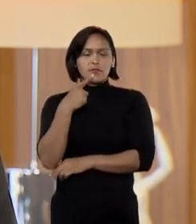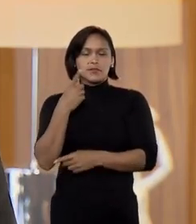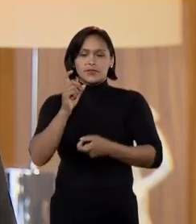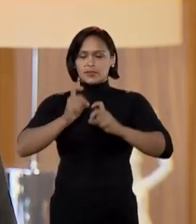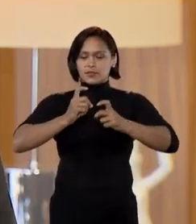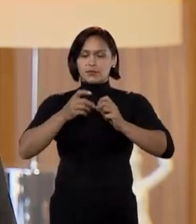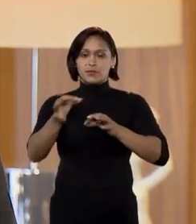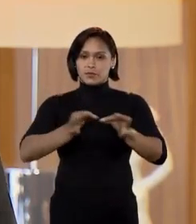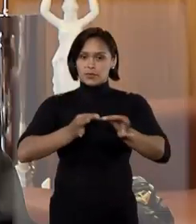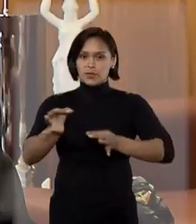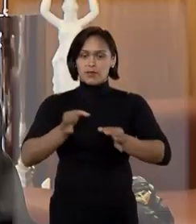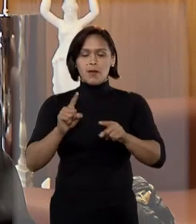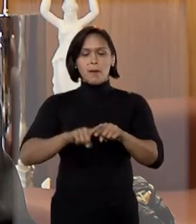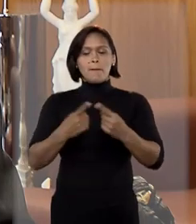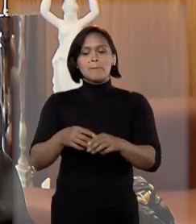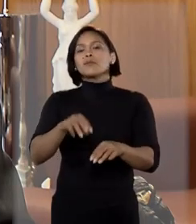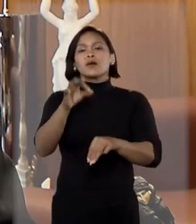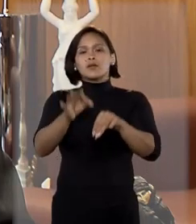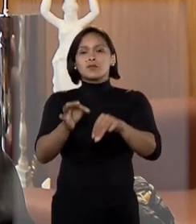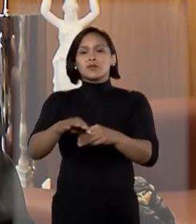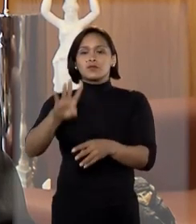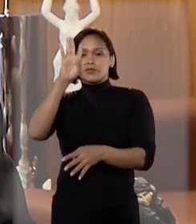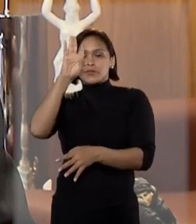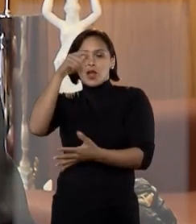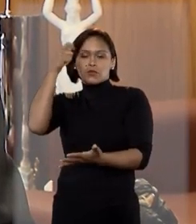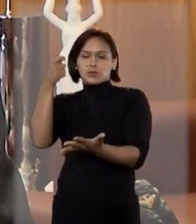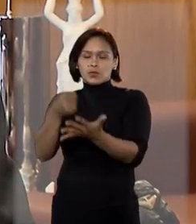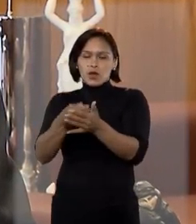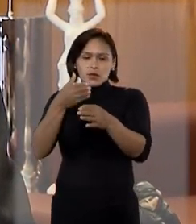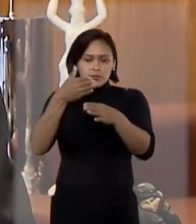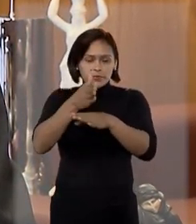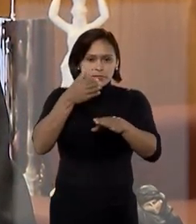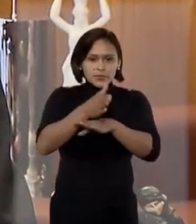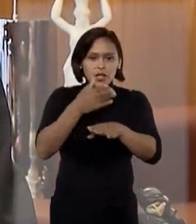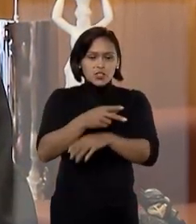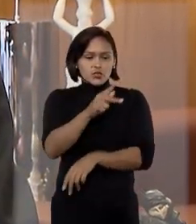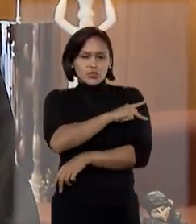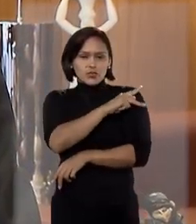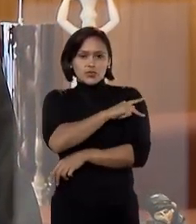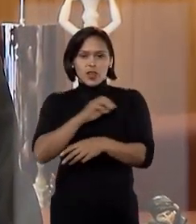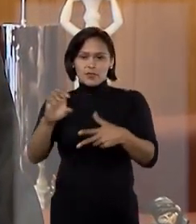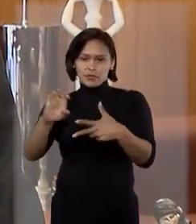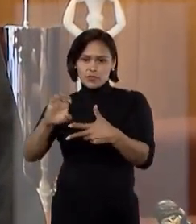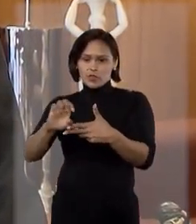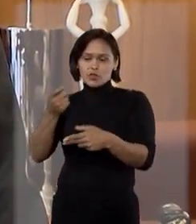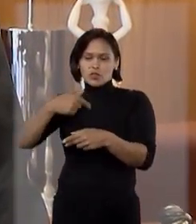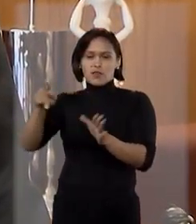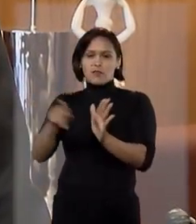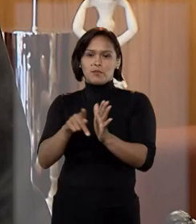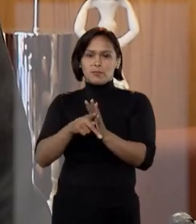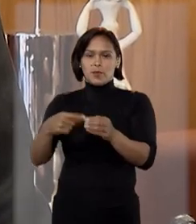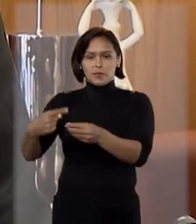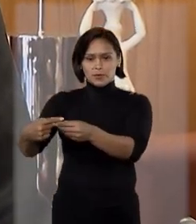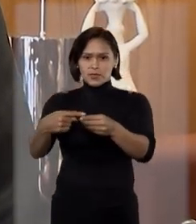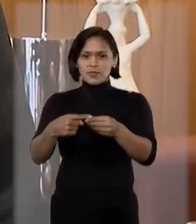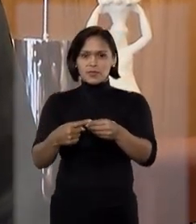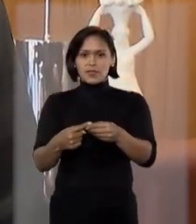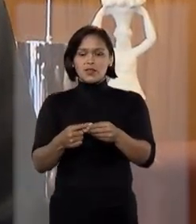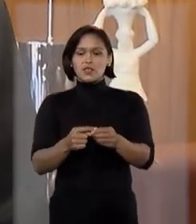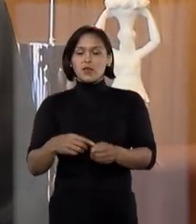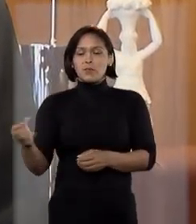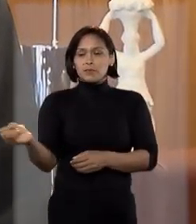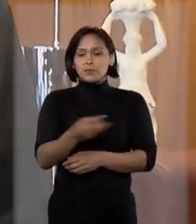ordem administrativa. Para o ministro, o acórdão do TRF4 invadiu a autonomia do chefe do Executivo catarinense para a escolha do